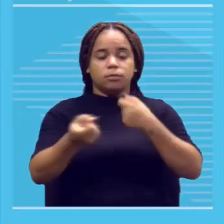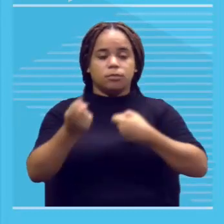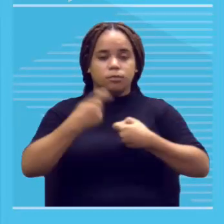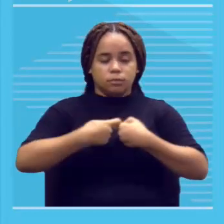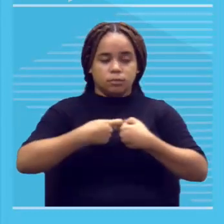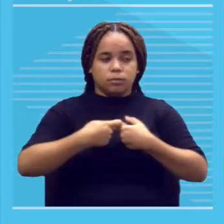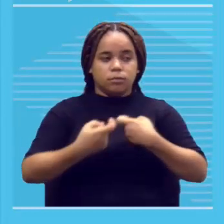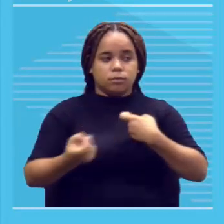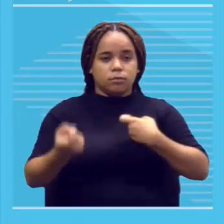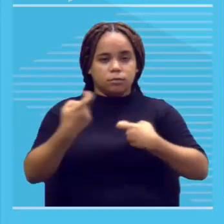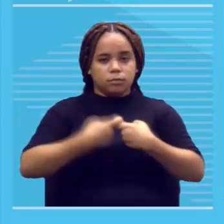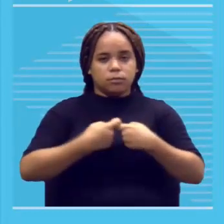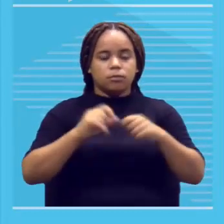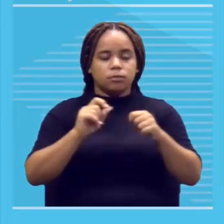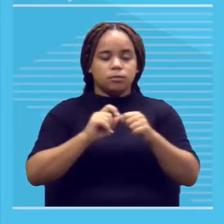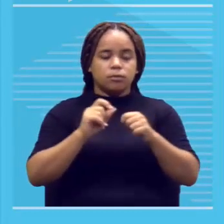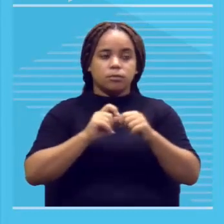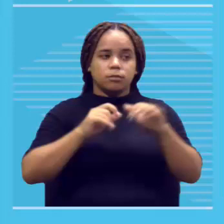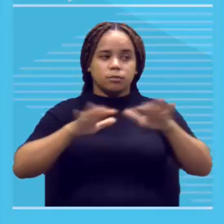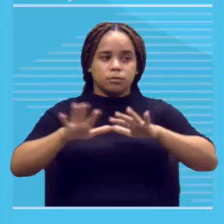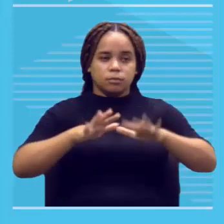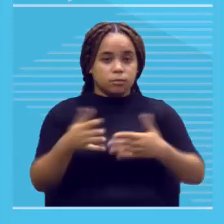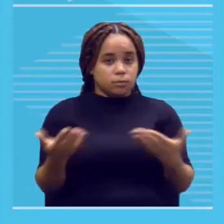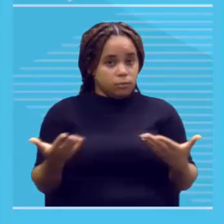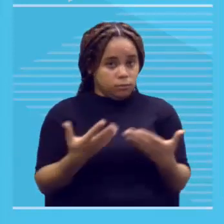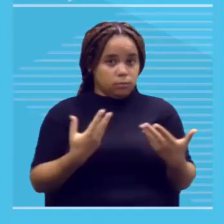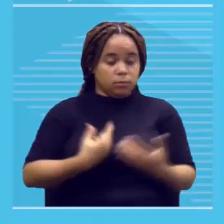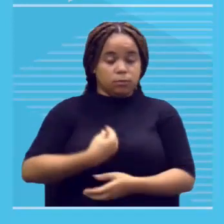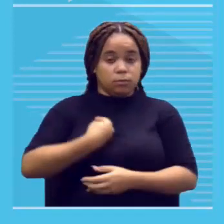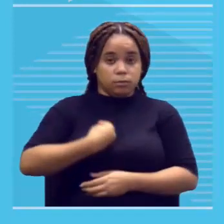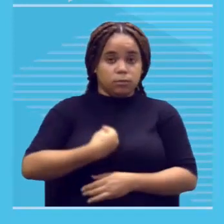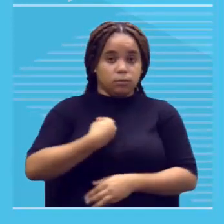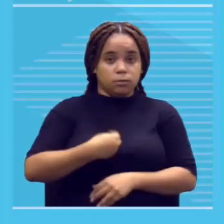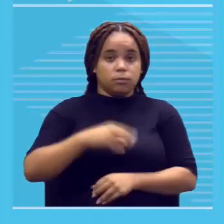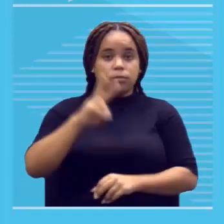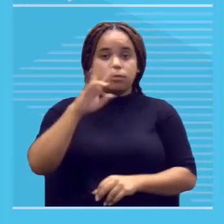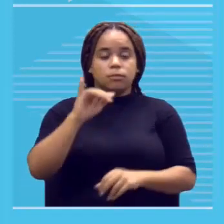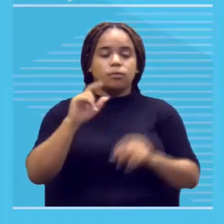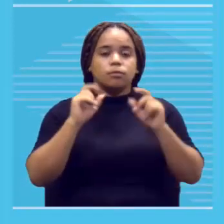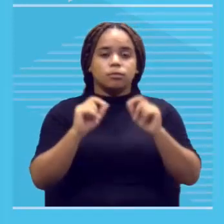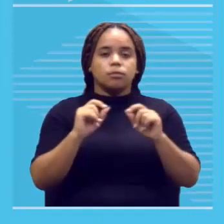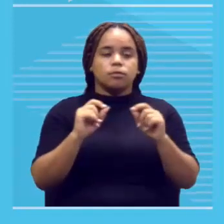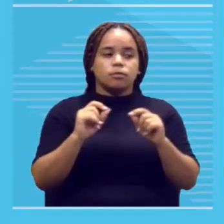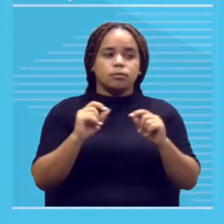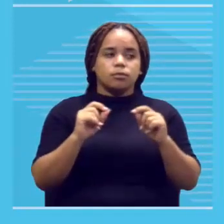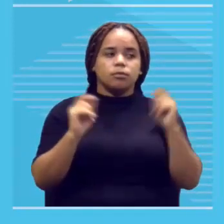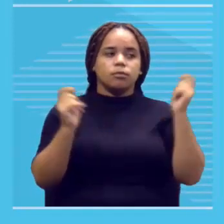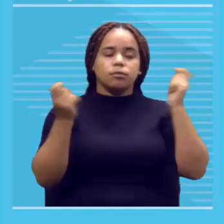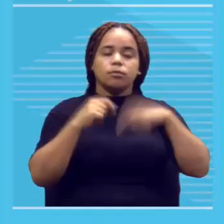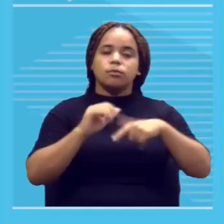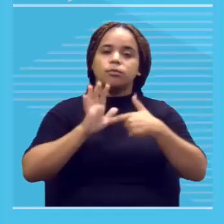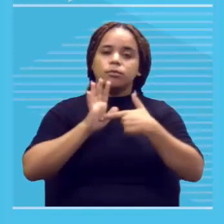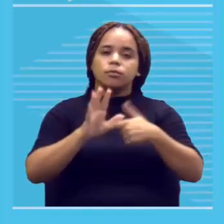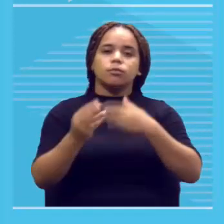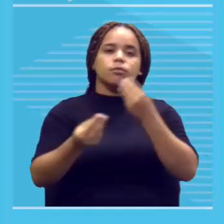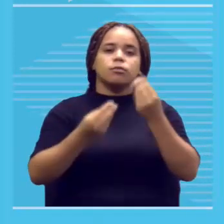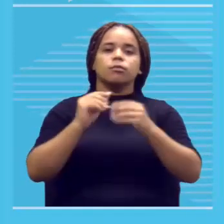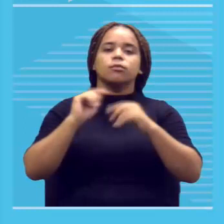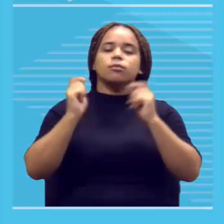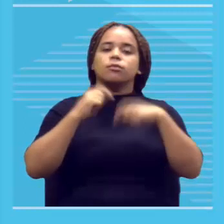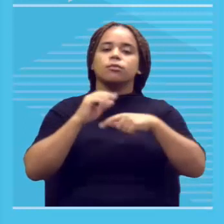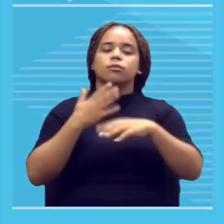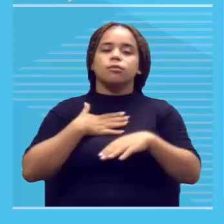Karma as ações dessa vida vão definir como serão as minhas próximas